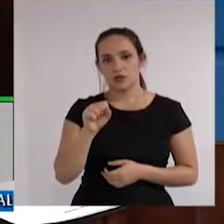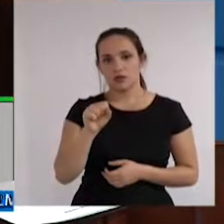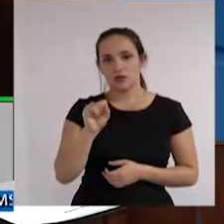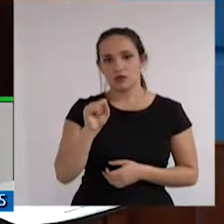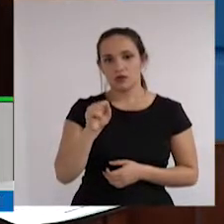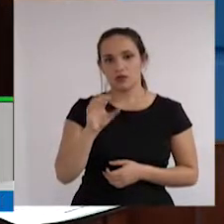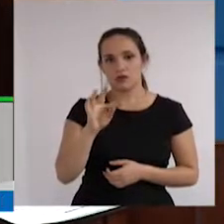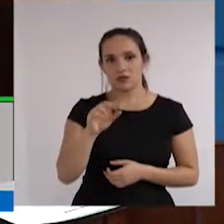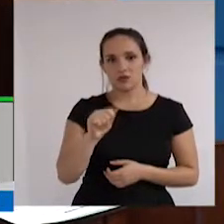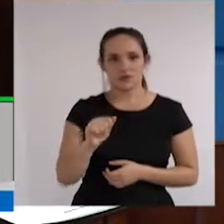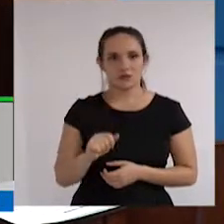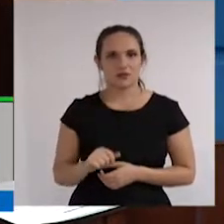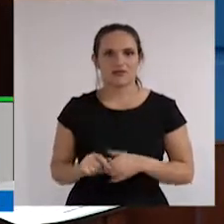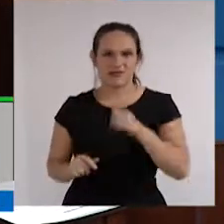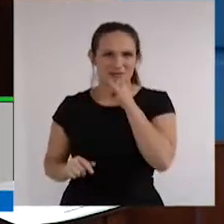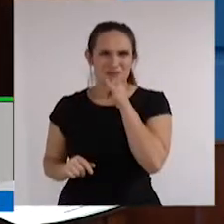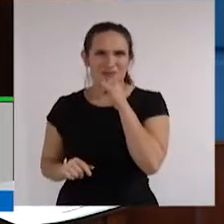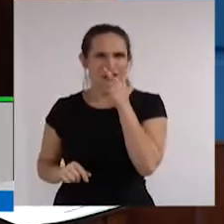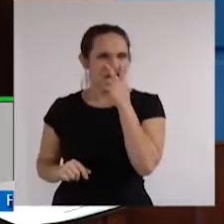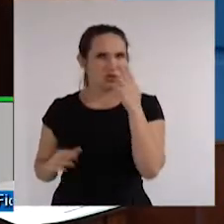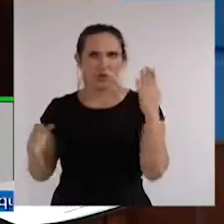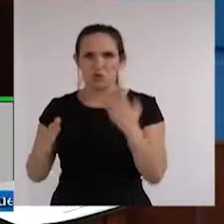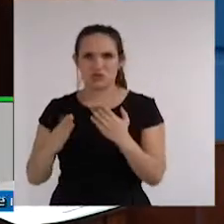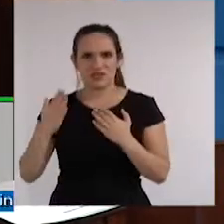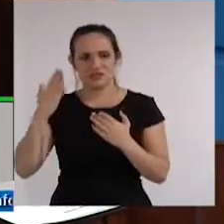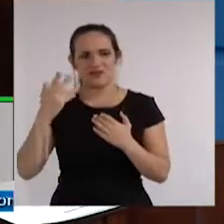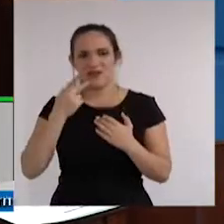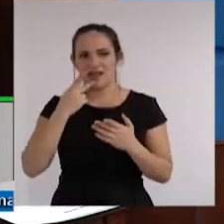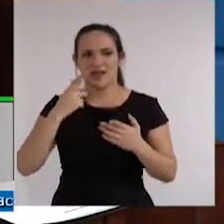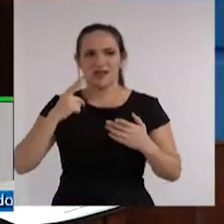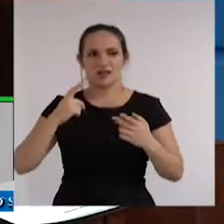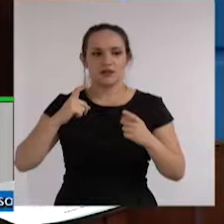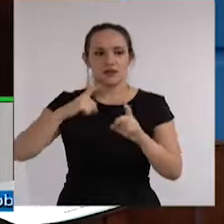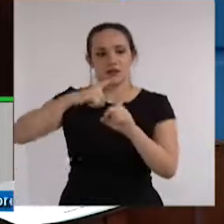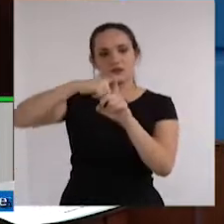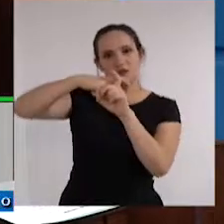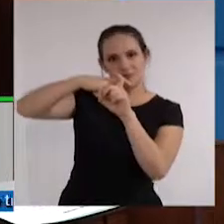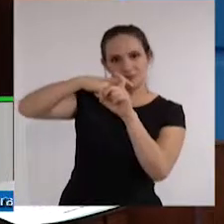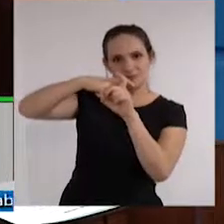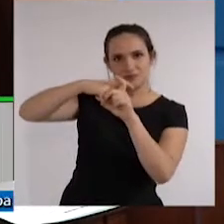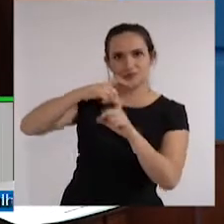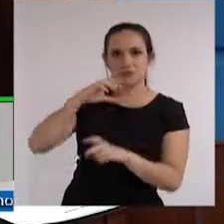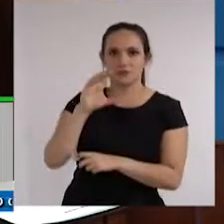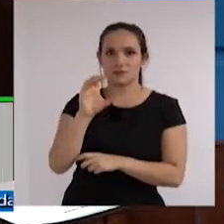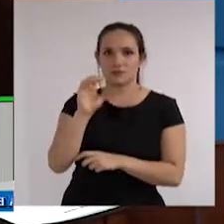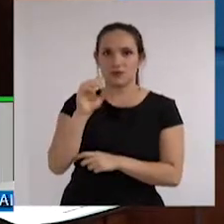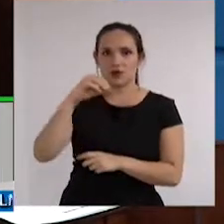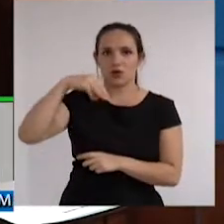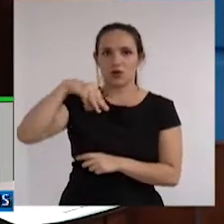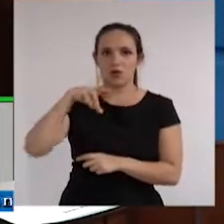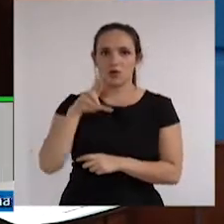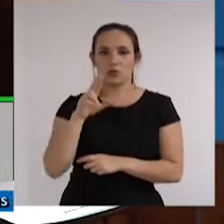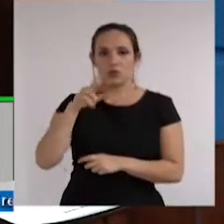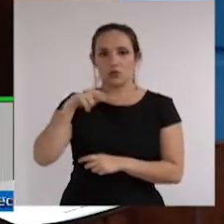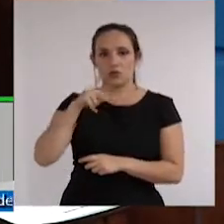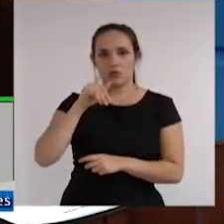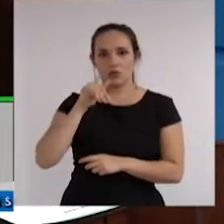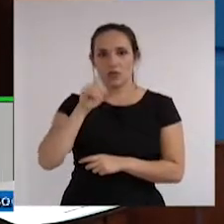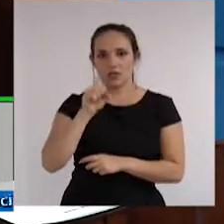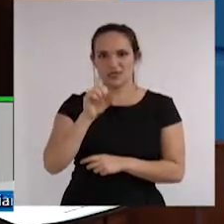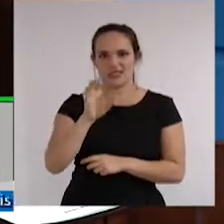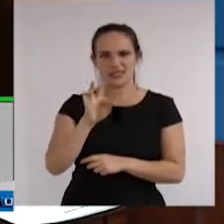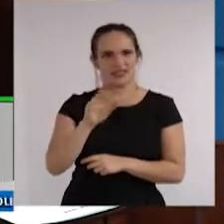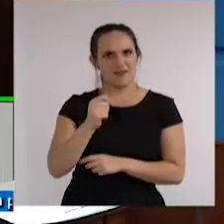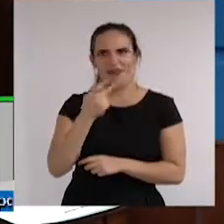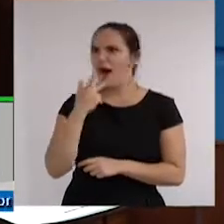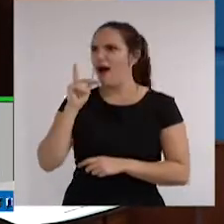esse fantasma, né, que fica assim. Hoje também tem gente ressuscitando os comunistas. Não sei onde eles estão, mas tem gente que,